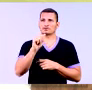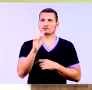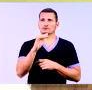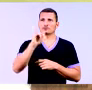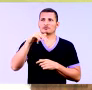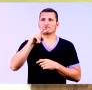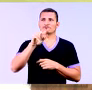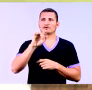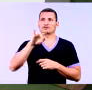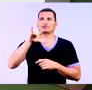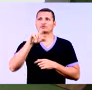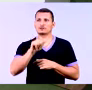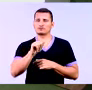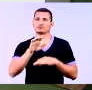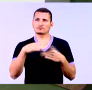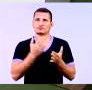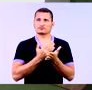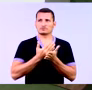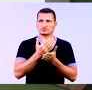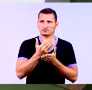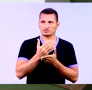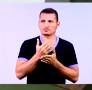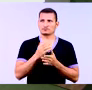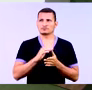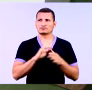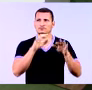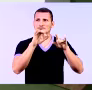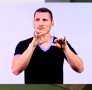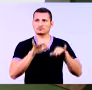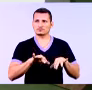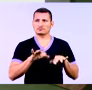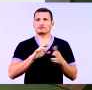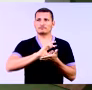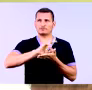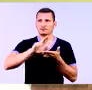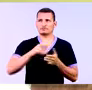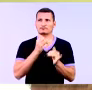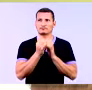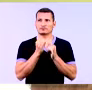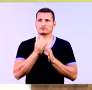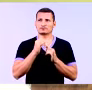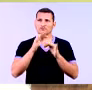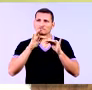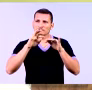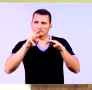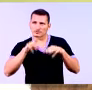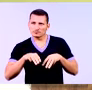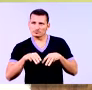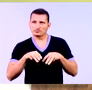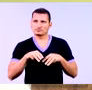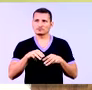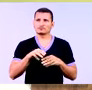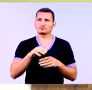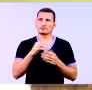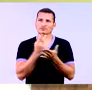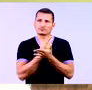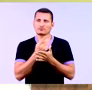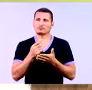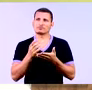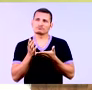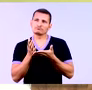realizada. Então inicia, são cadastrados, colocadas várias informações, no finalzinho deu conta inválida, tudo